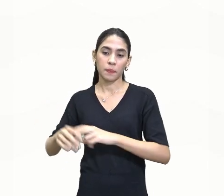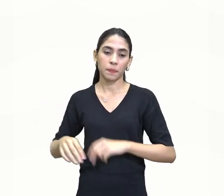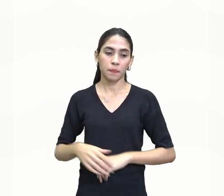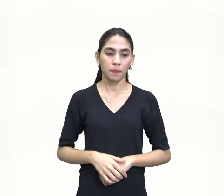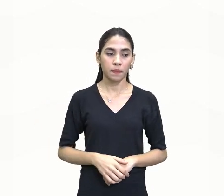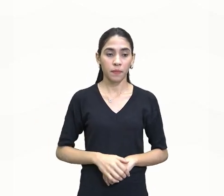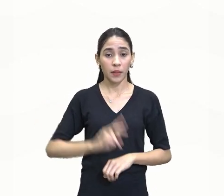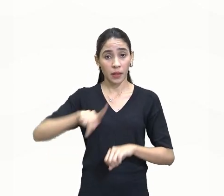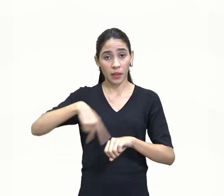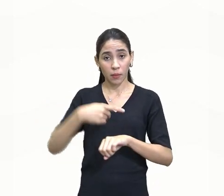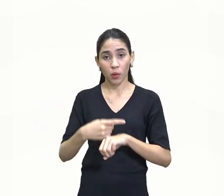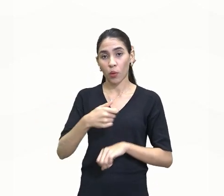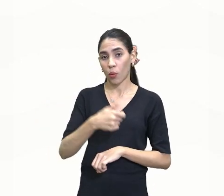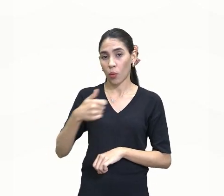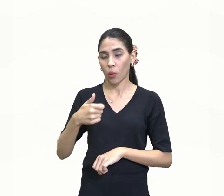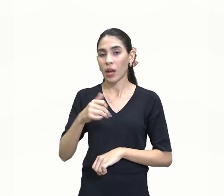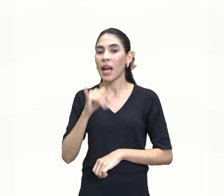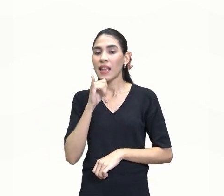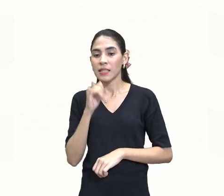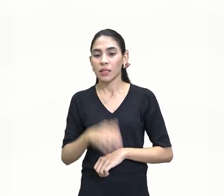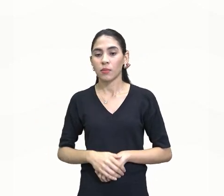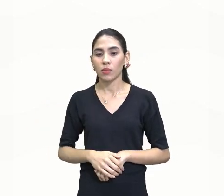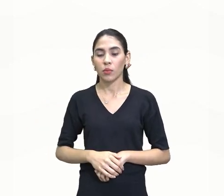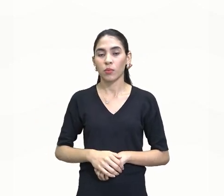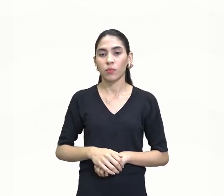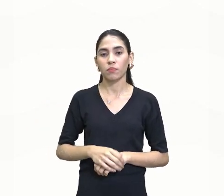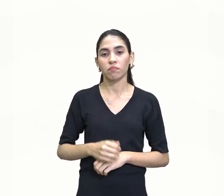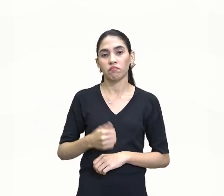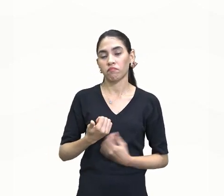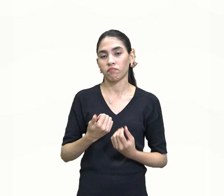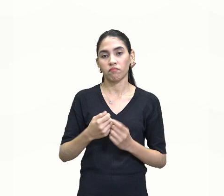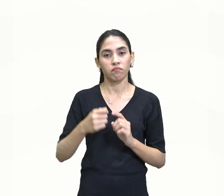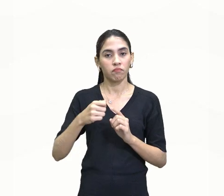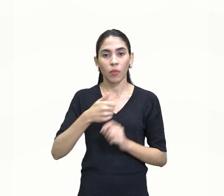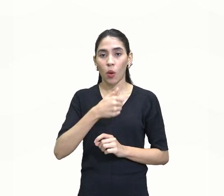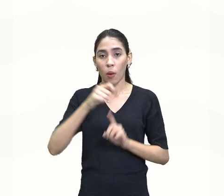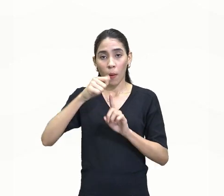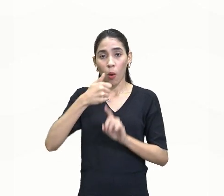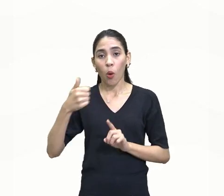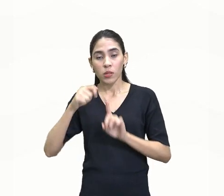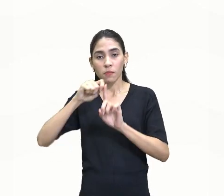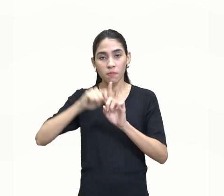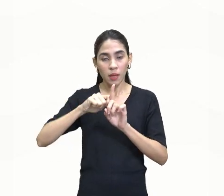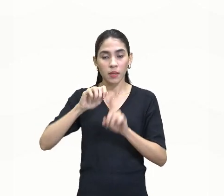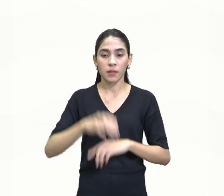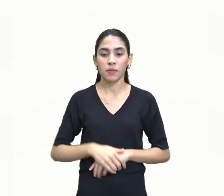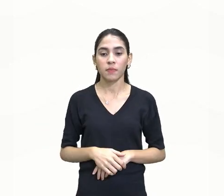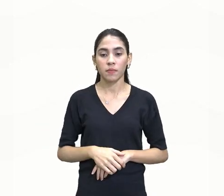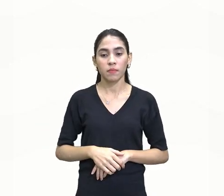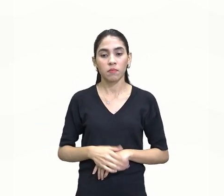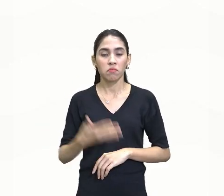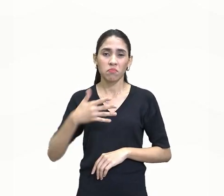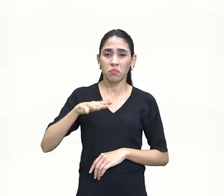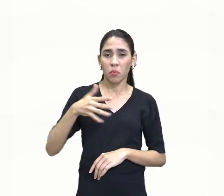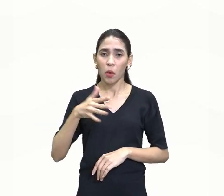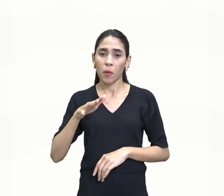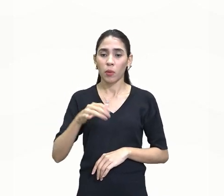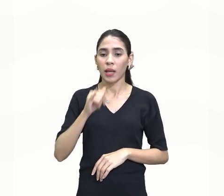aqui, depois de 11, digamos que sejam 11 meses. Nos juros simples, estaria aqui por volta,